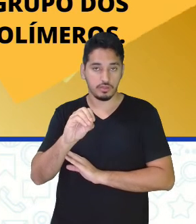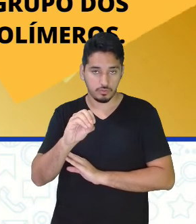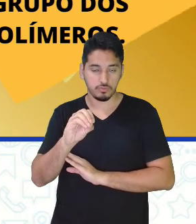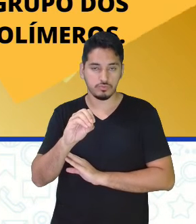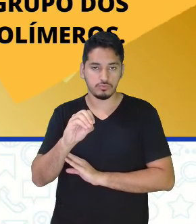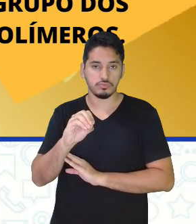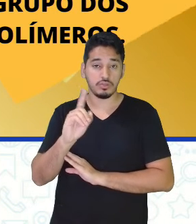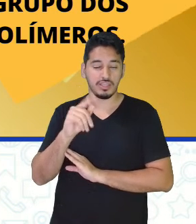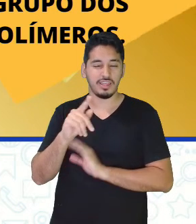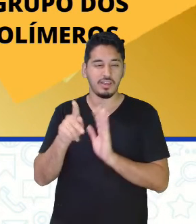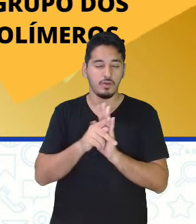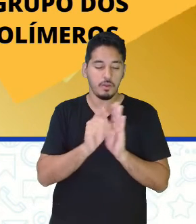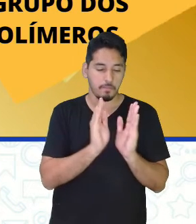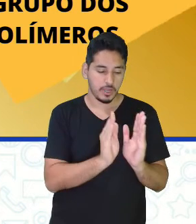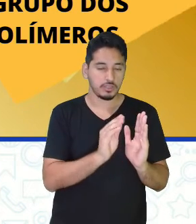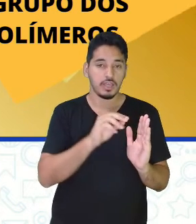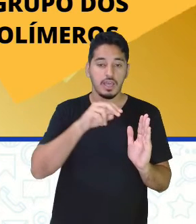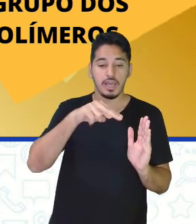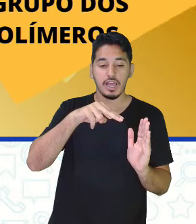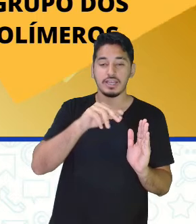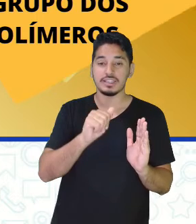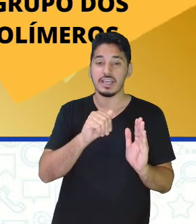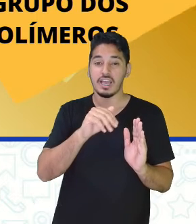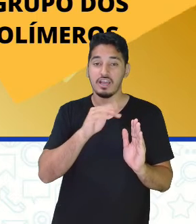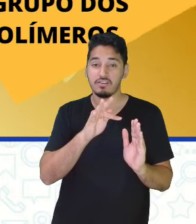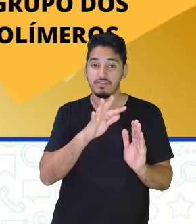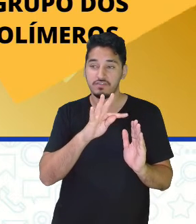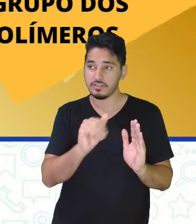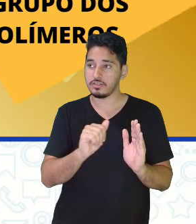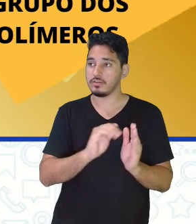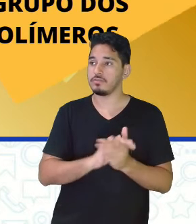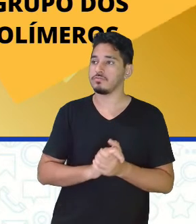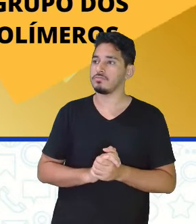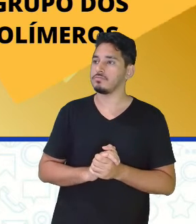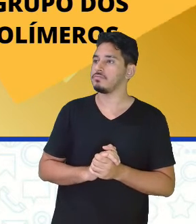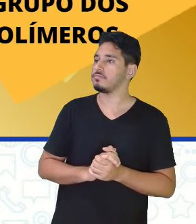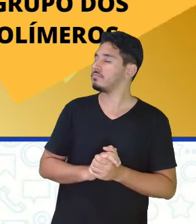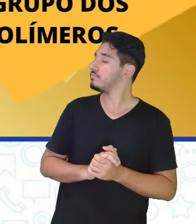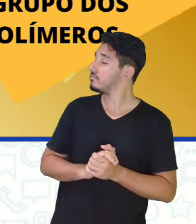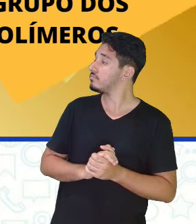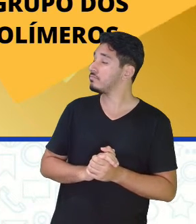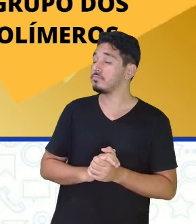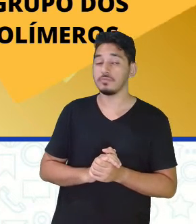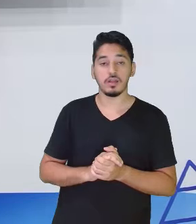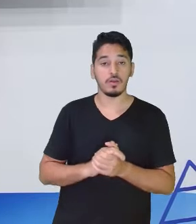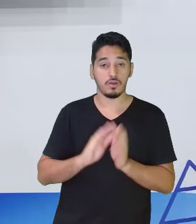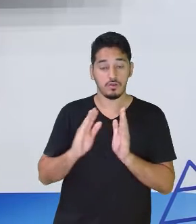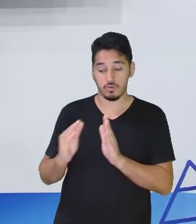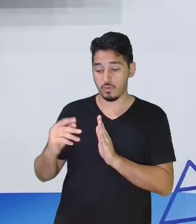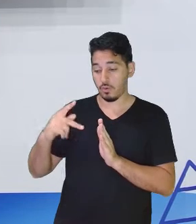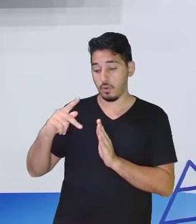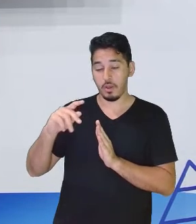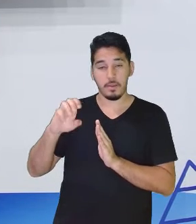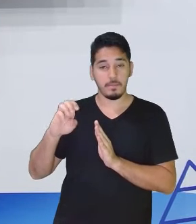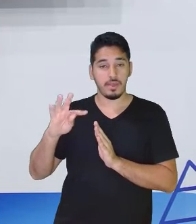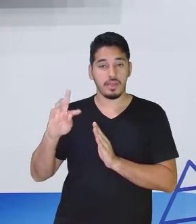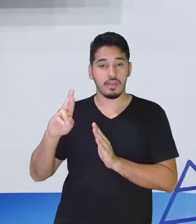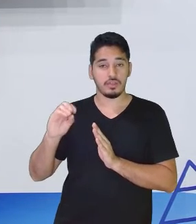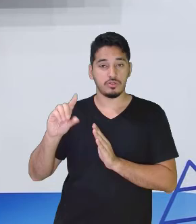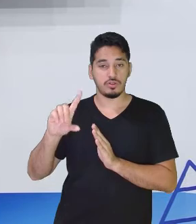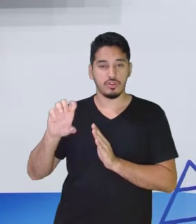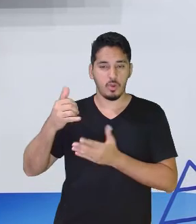que é a nafta. Então, a gente vai ver na nossa próxima aula que o petróleo, a matéria bruta, pode ser